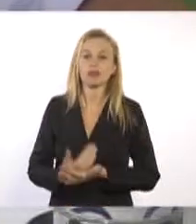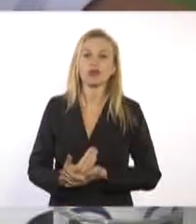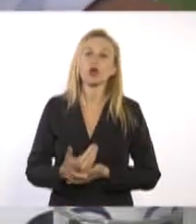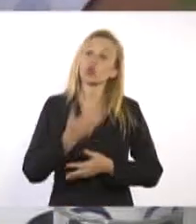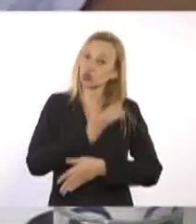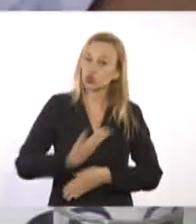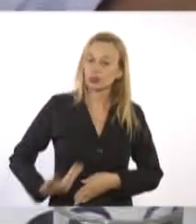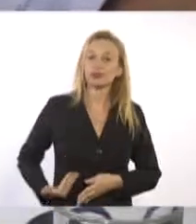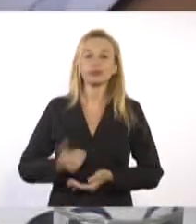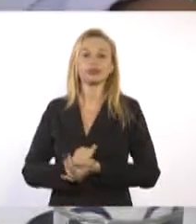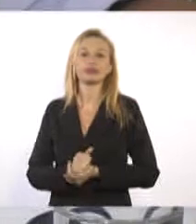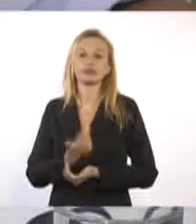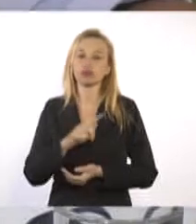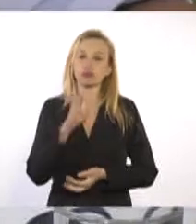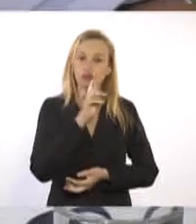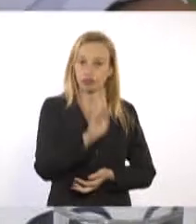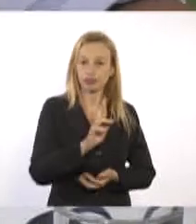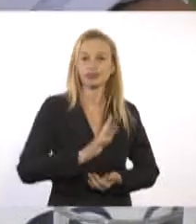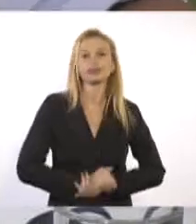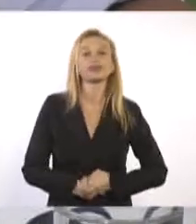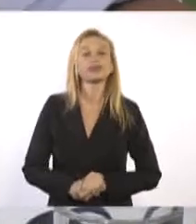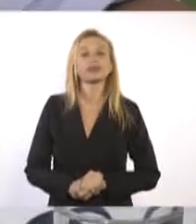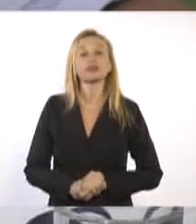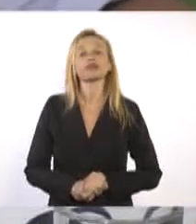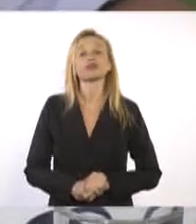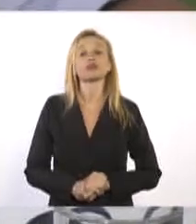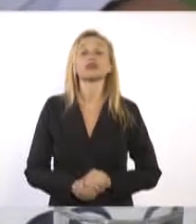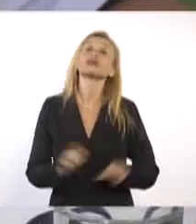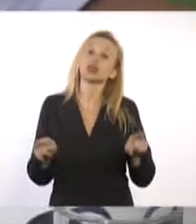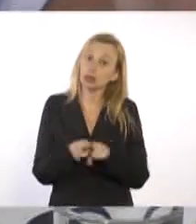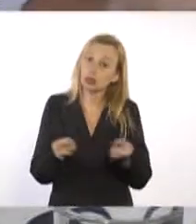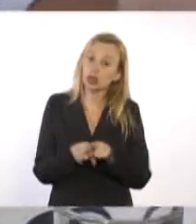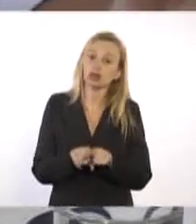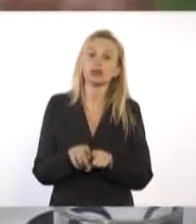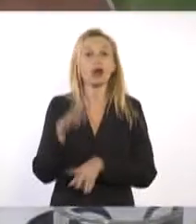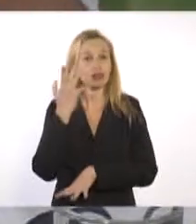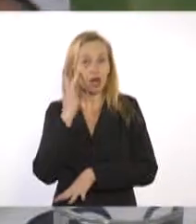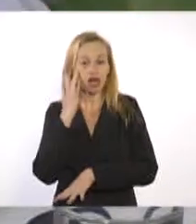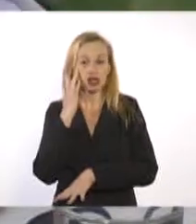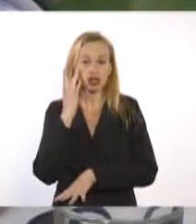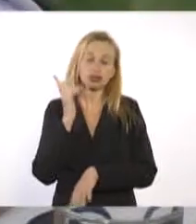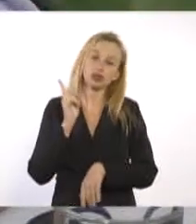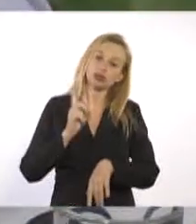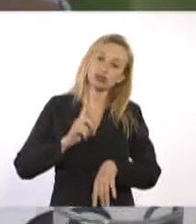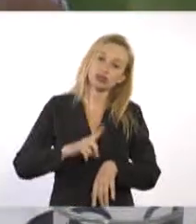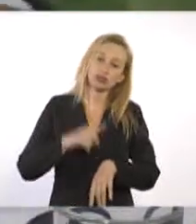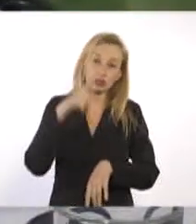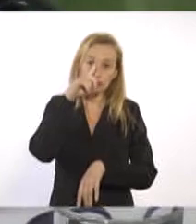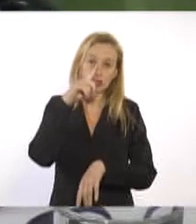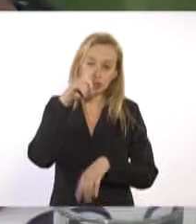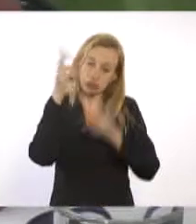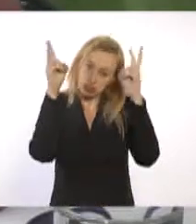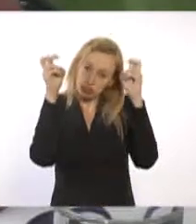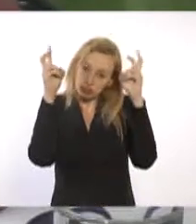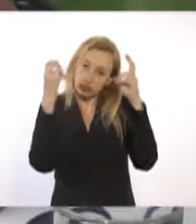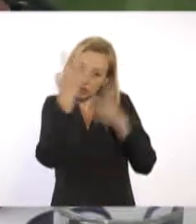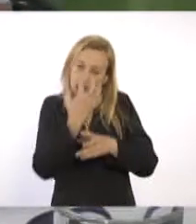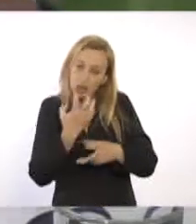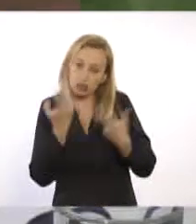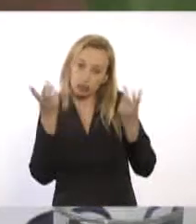havia sequer respondido. Eu também sou daqueles que acham que, diante da gravidade da matéria, recebendo um ofício desse